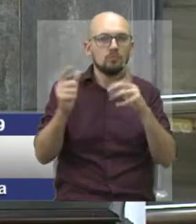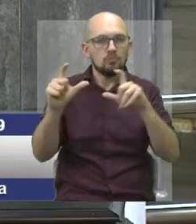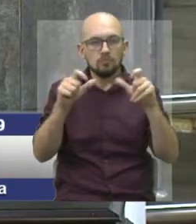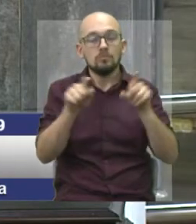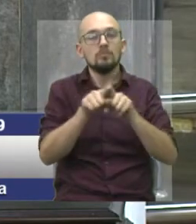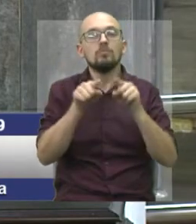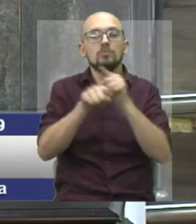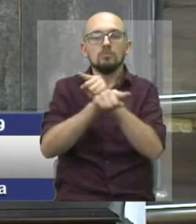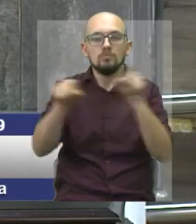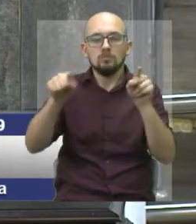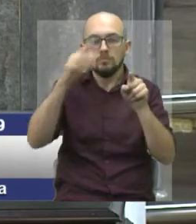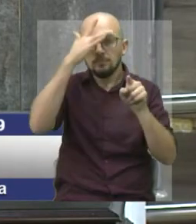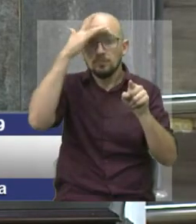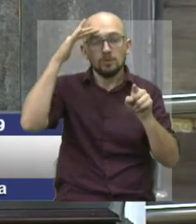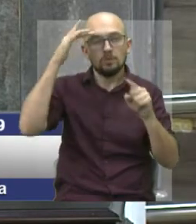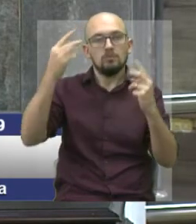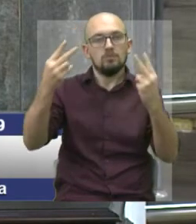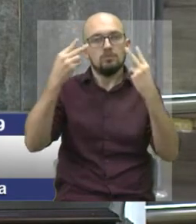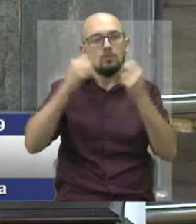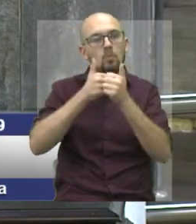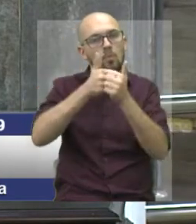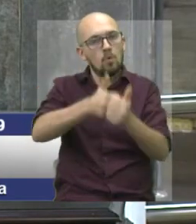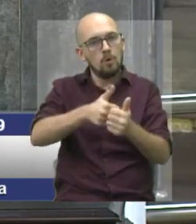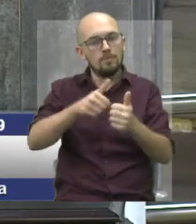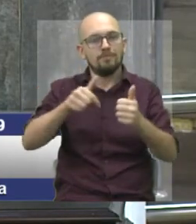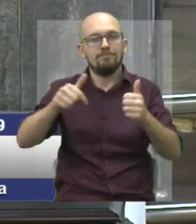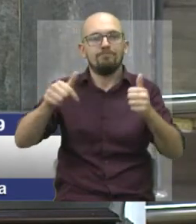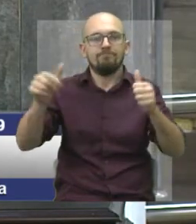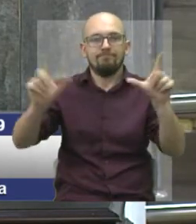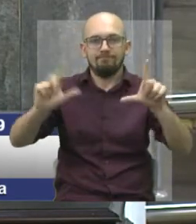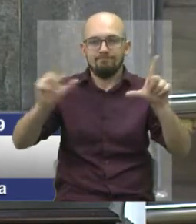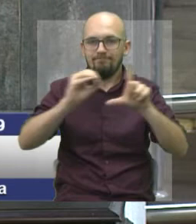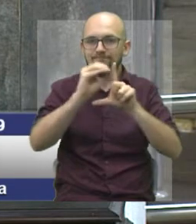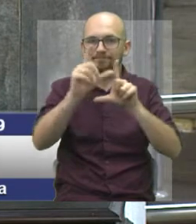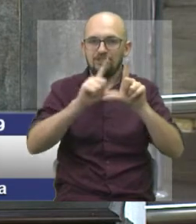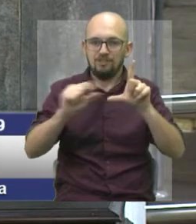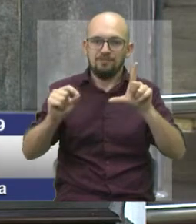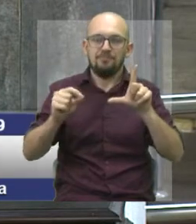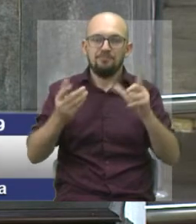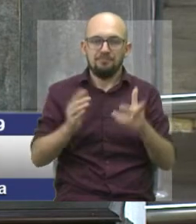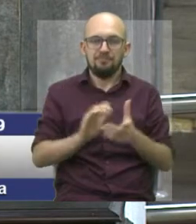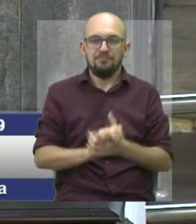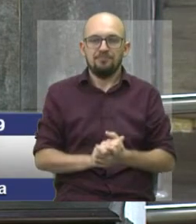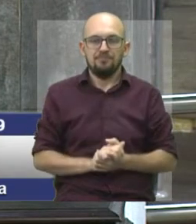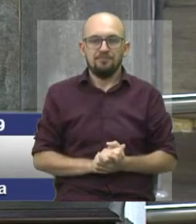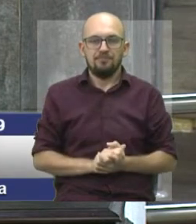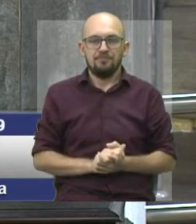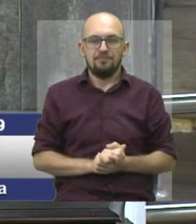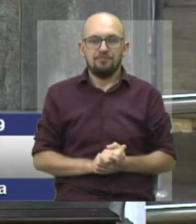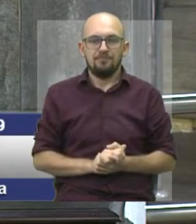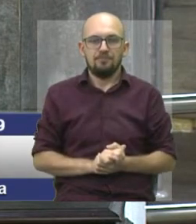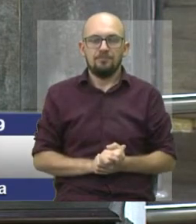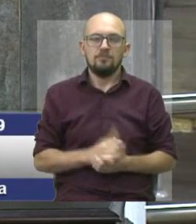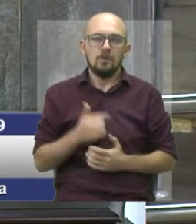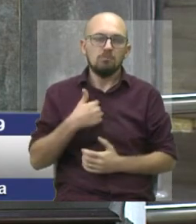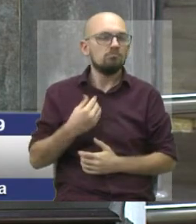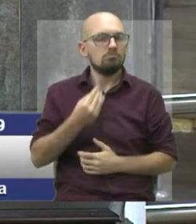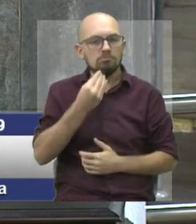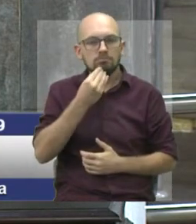a vocês que nos acompanham através do canal legislativo, a TV Câmara. Não